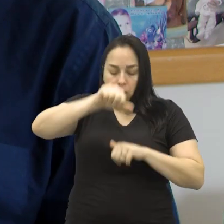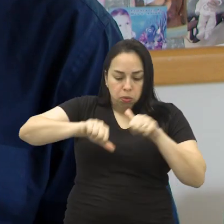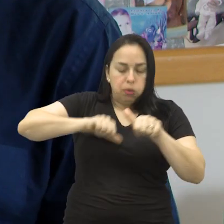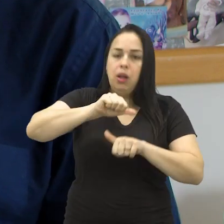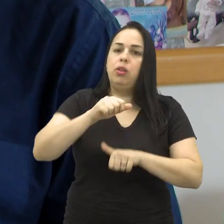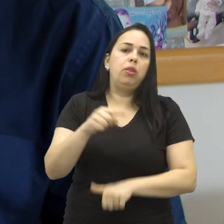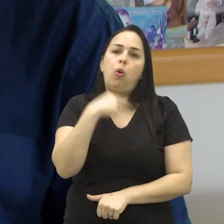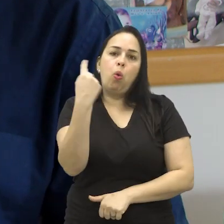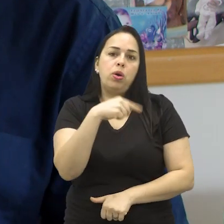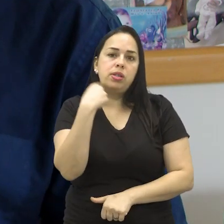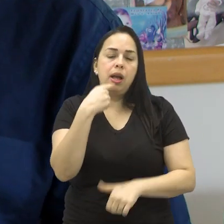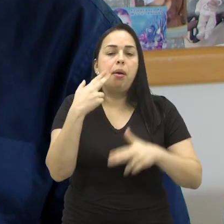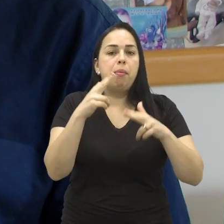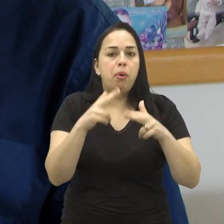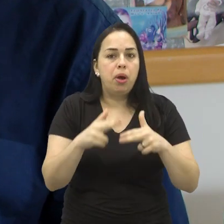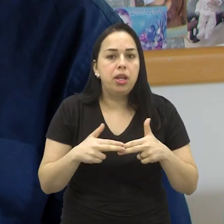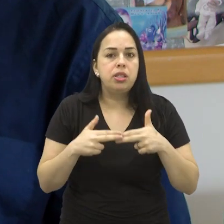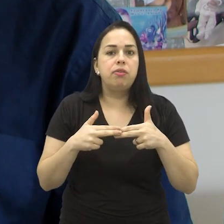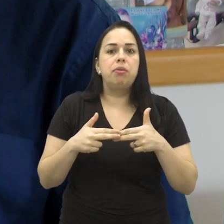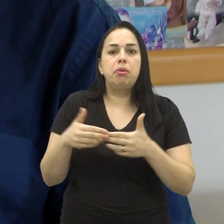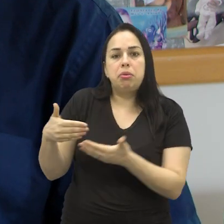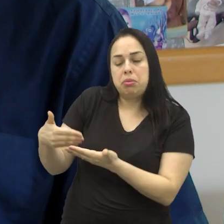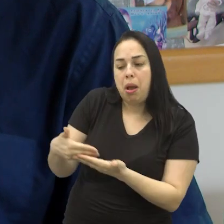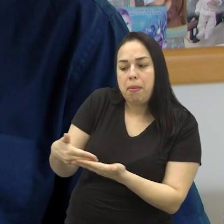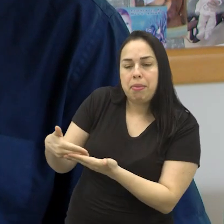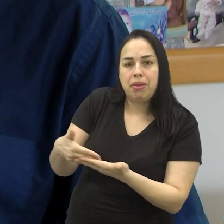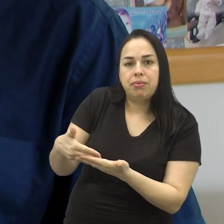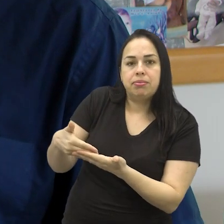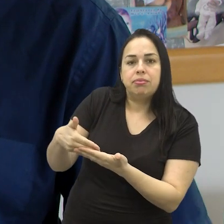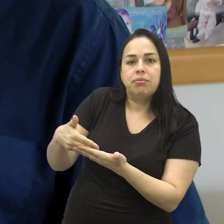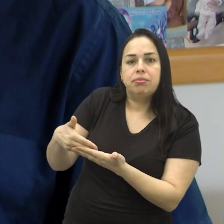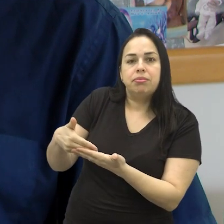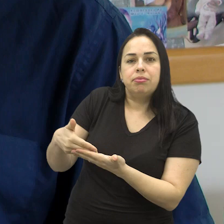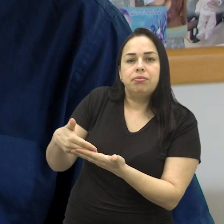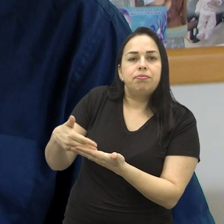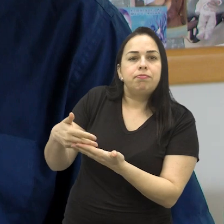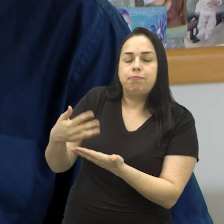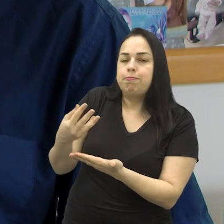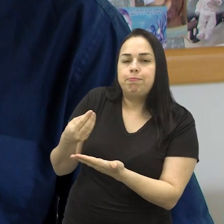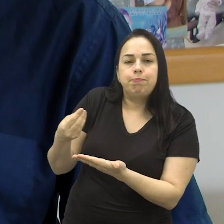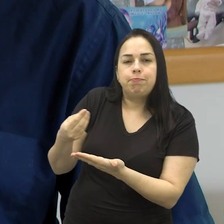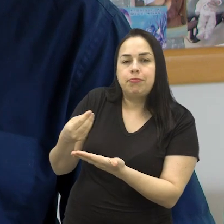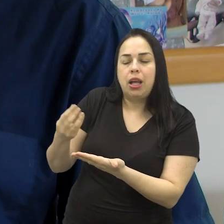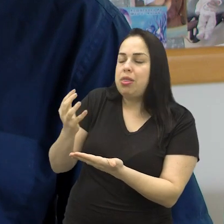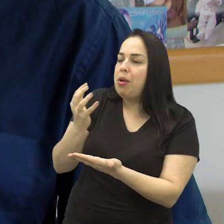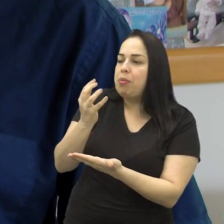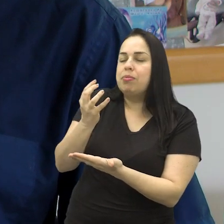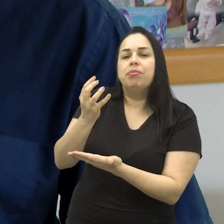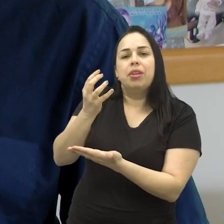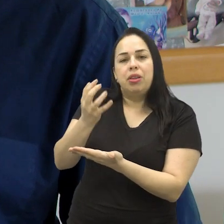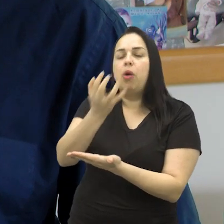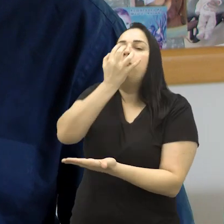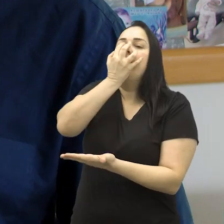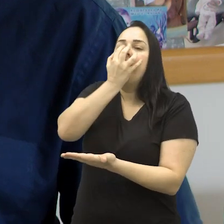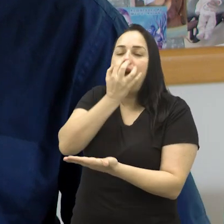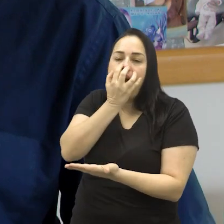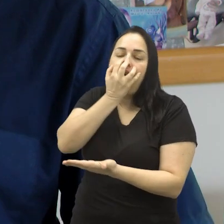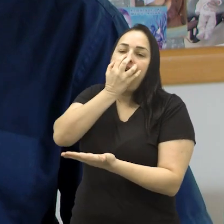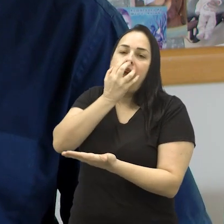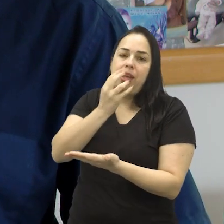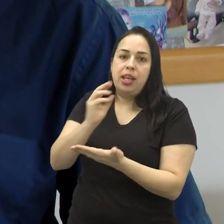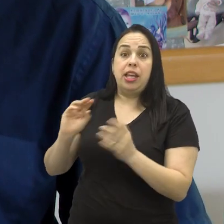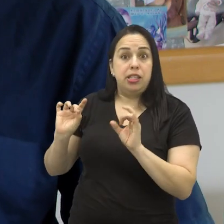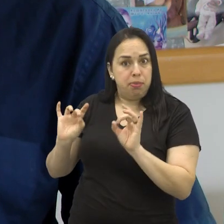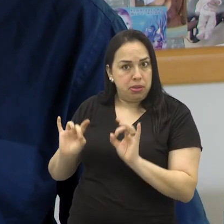de oxigênio adequadamente. Então nós vamos colocar essa criancinha para respirar num aparelho especial e